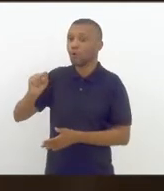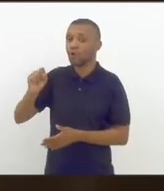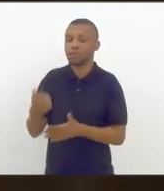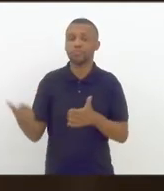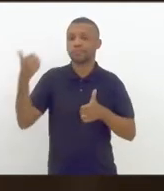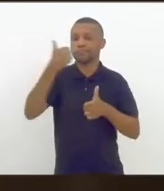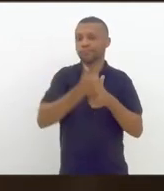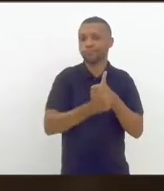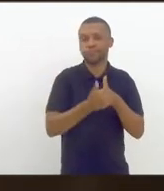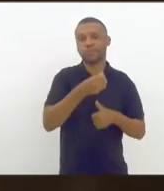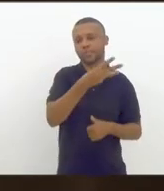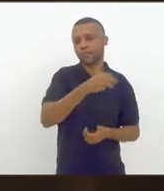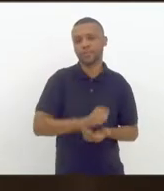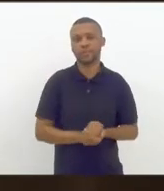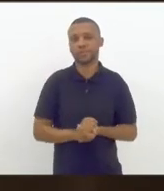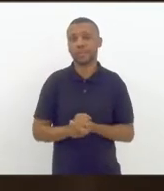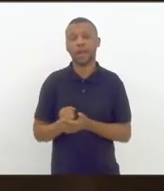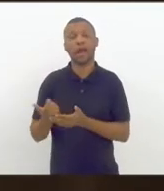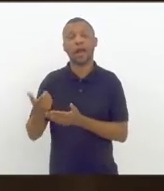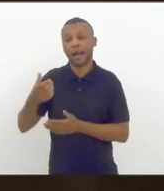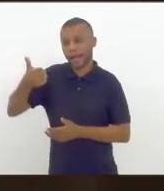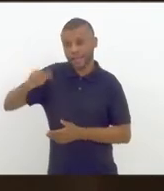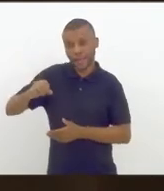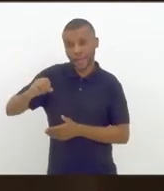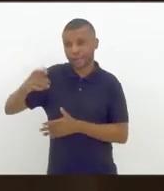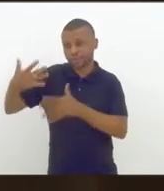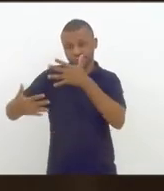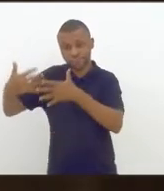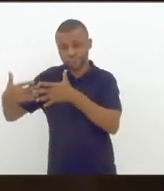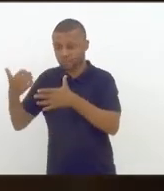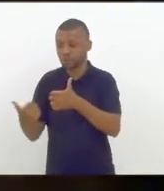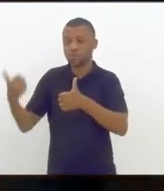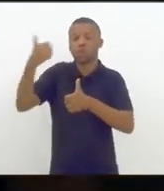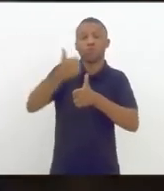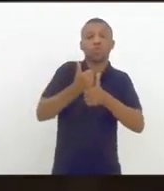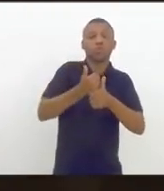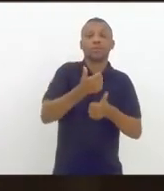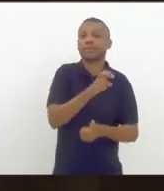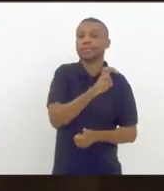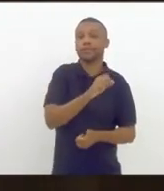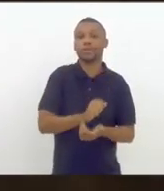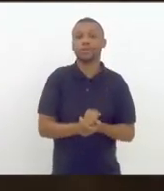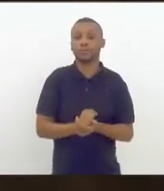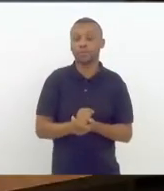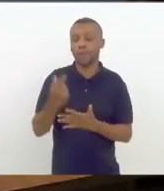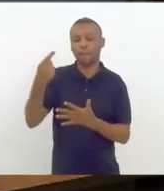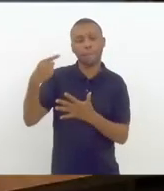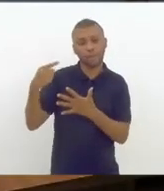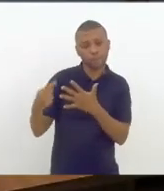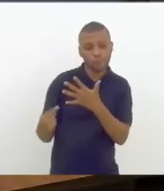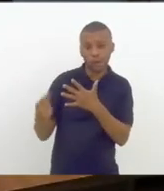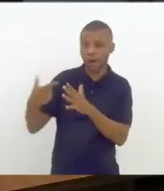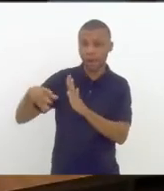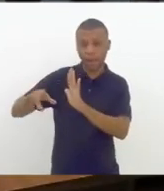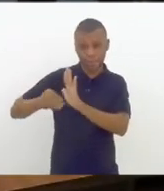3. Prejudicada a 10 pela rejeição da emenda 5. Contrário às demais emendas.